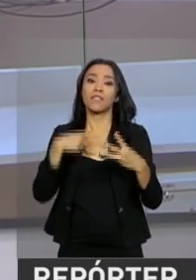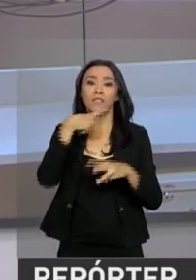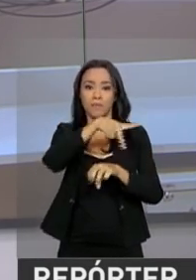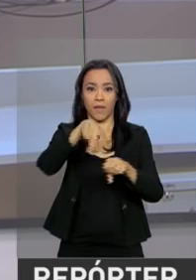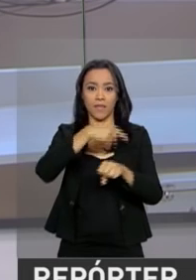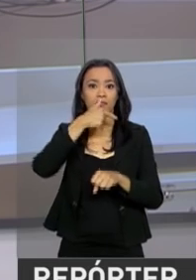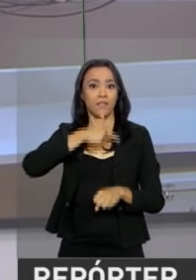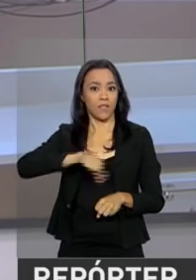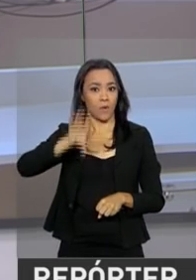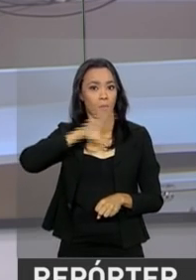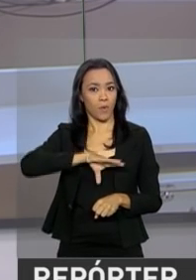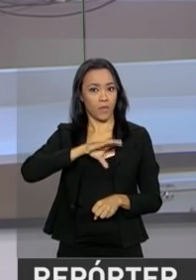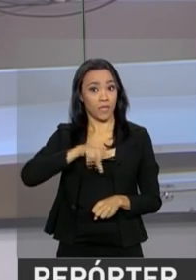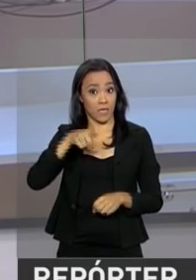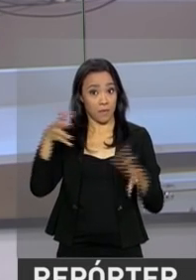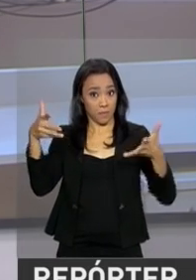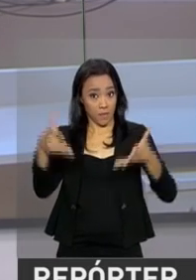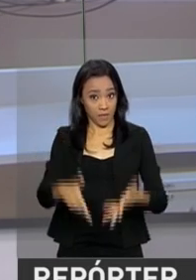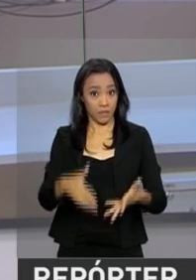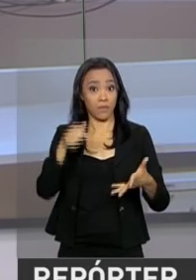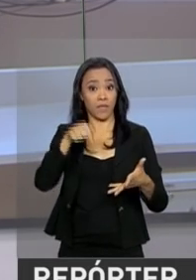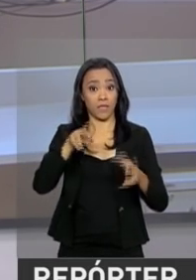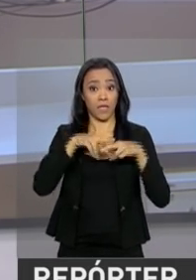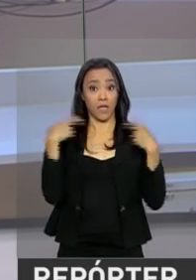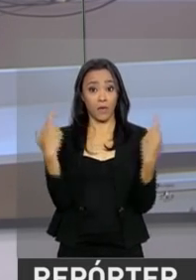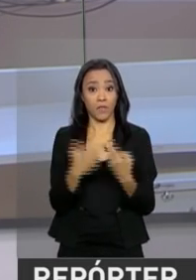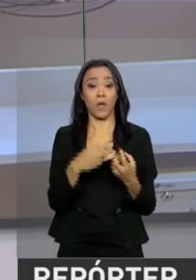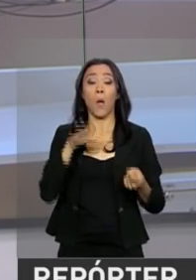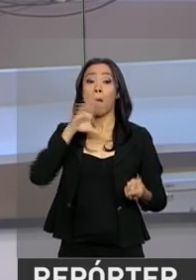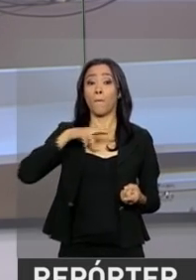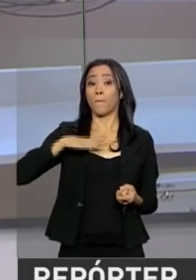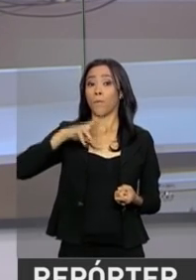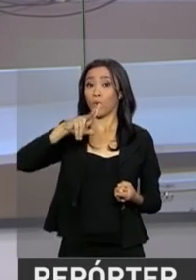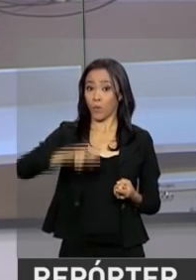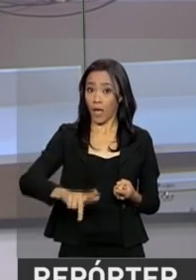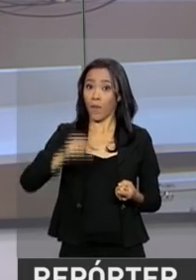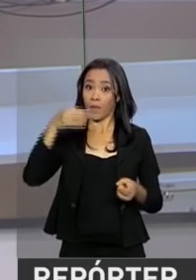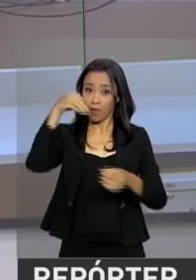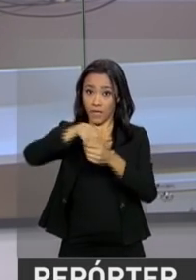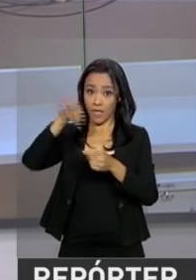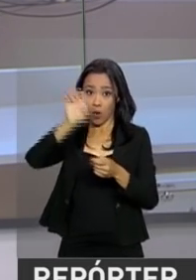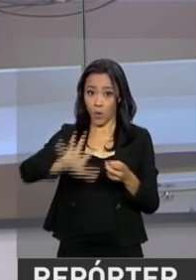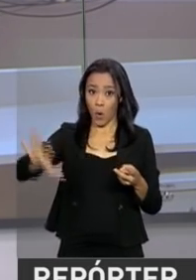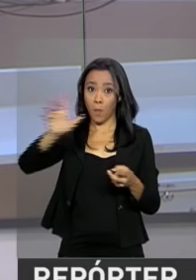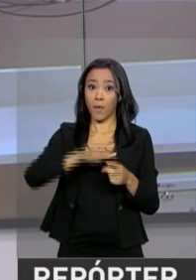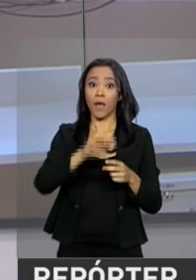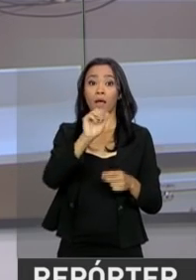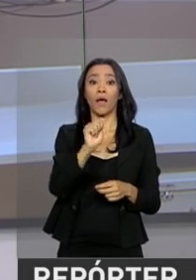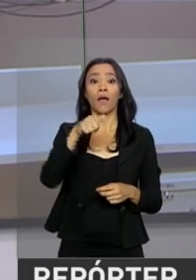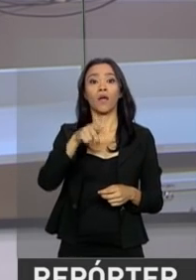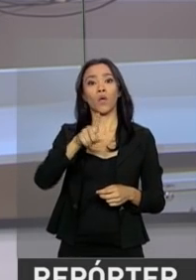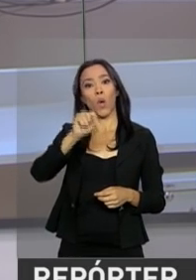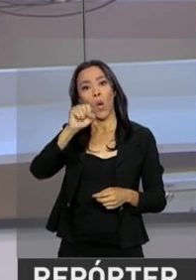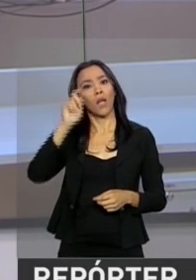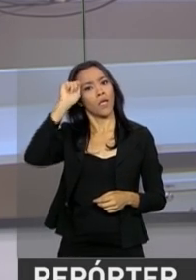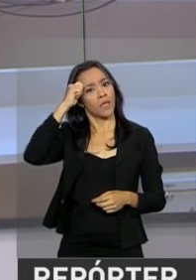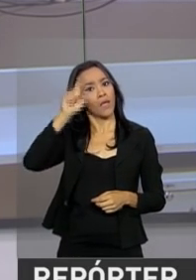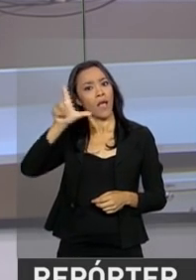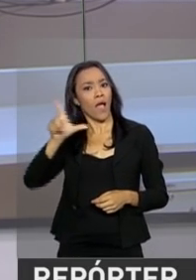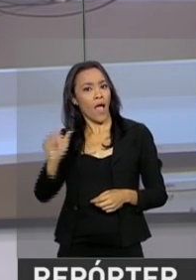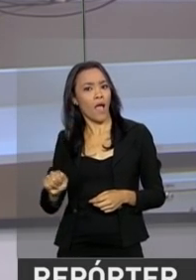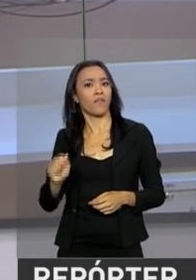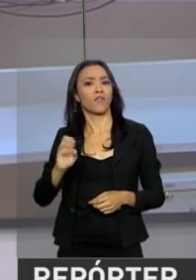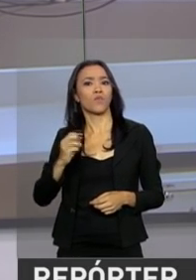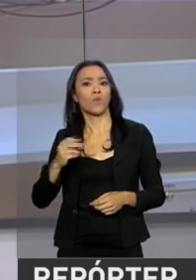portuguesa que participam dessa reunião no Itamarati Portugal que pertence à Comunidade Europeia Angola país localizado no sudoeste da